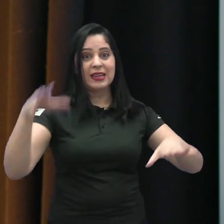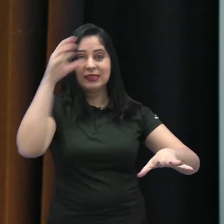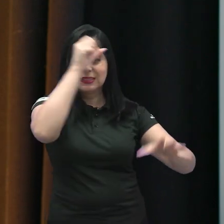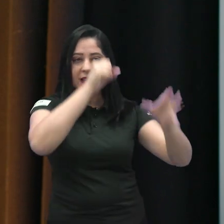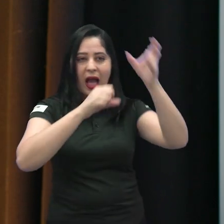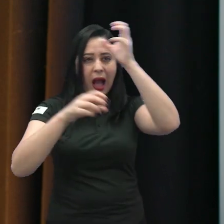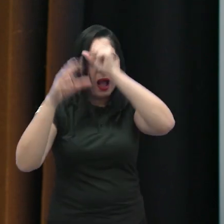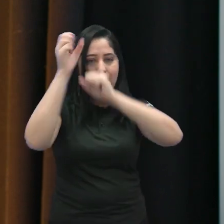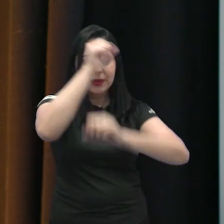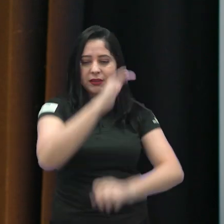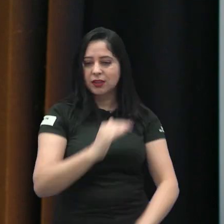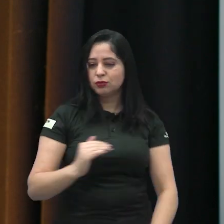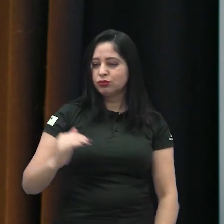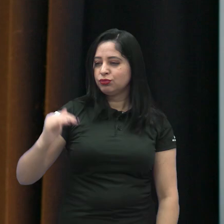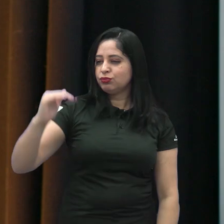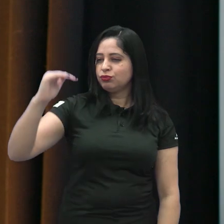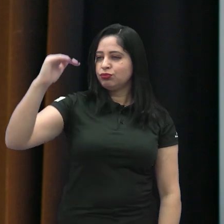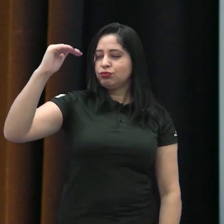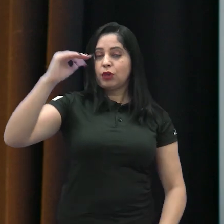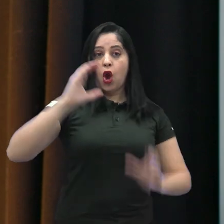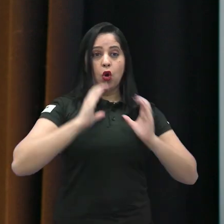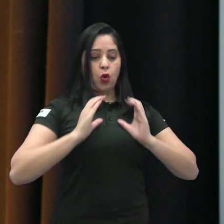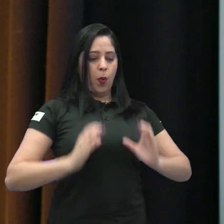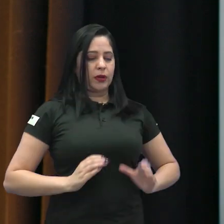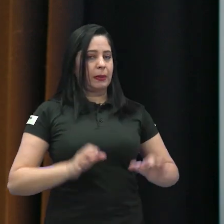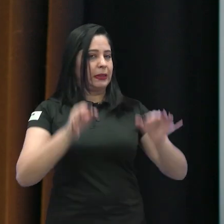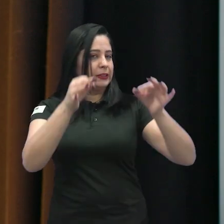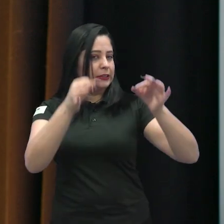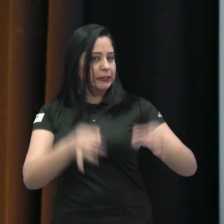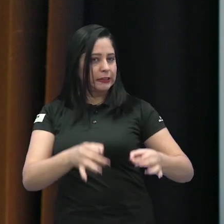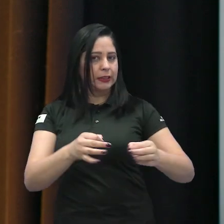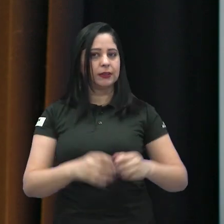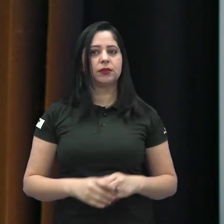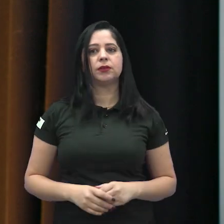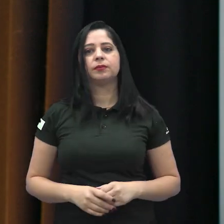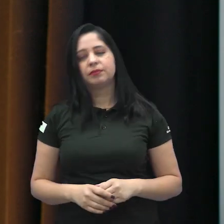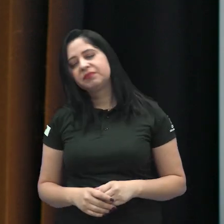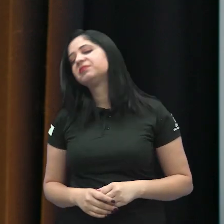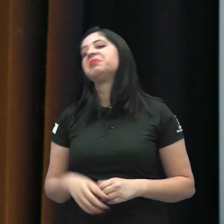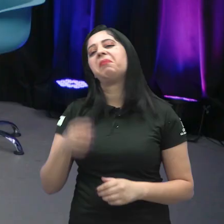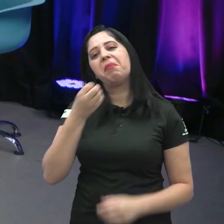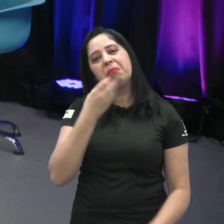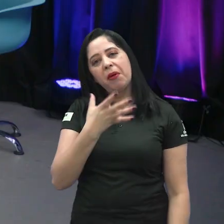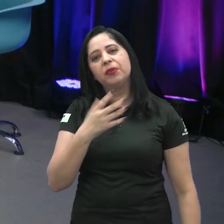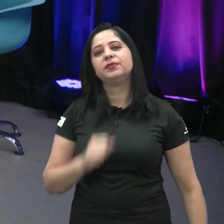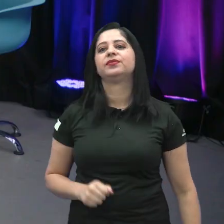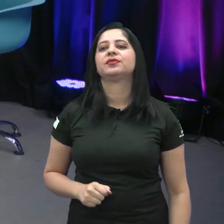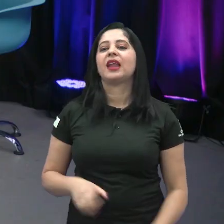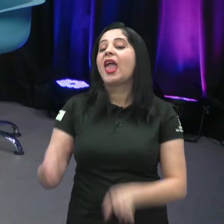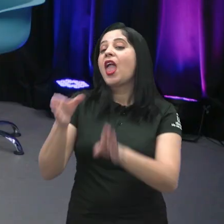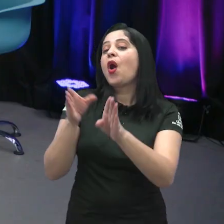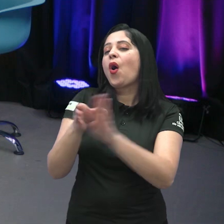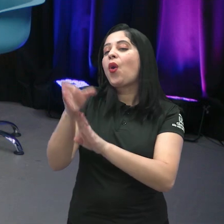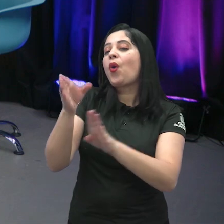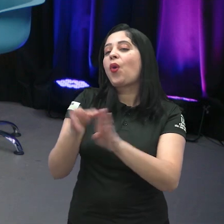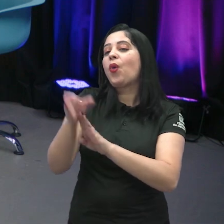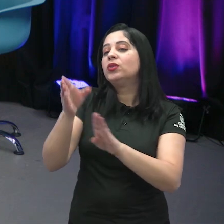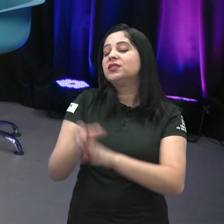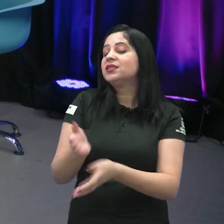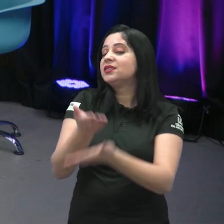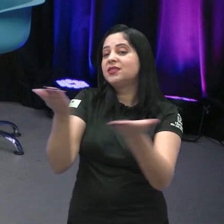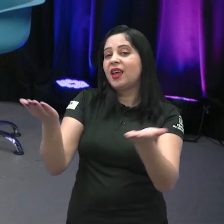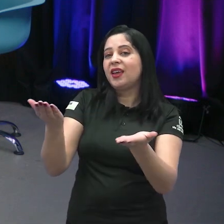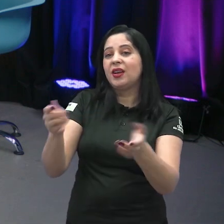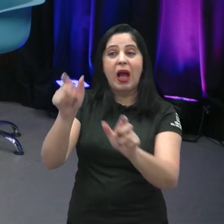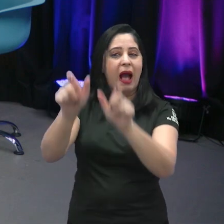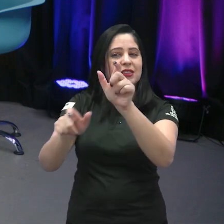o caráter dessa criança através do esporte e especificamente através do futebol. Muito bom. Que mensagem você